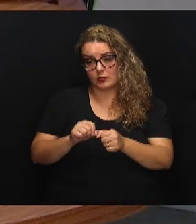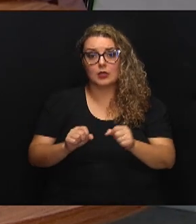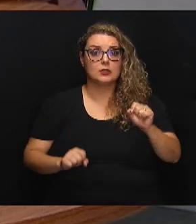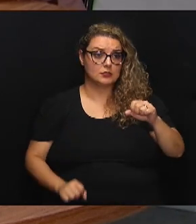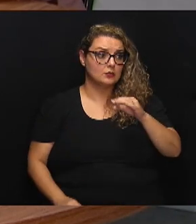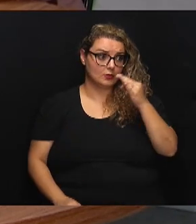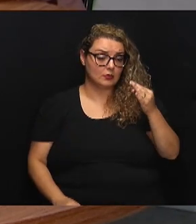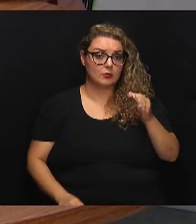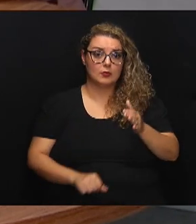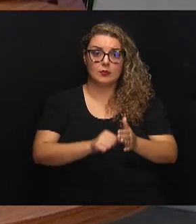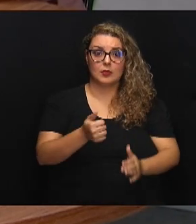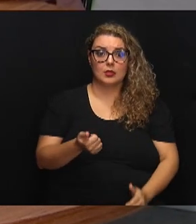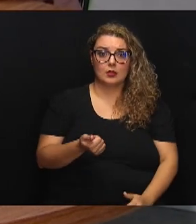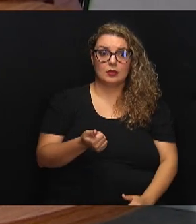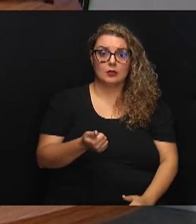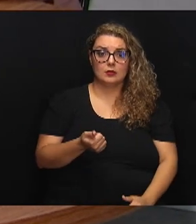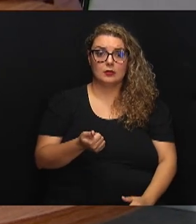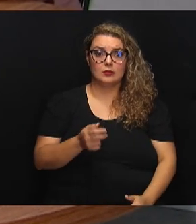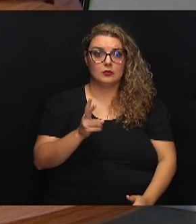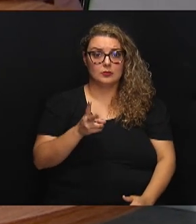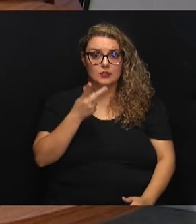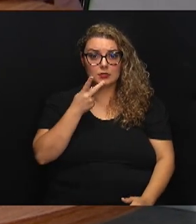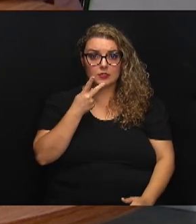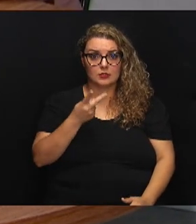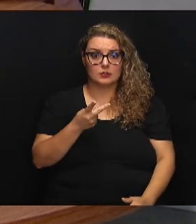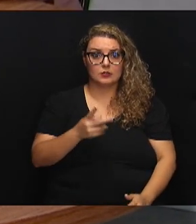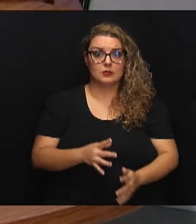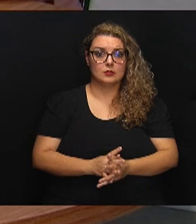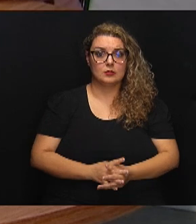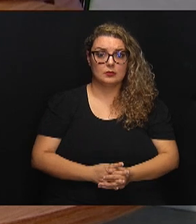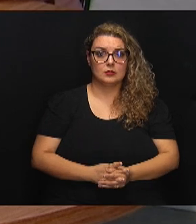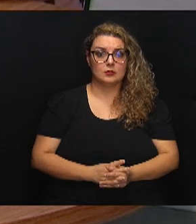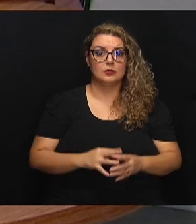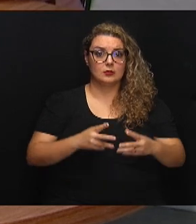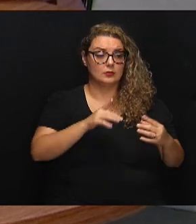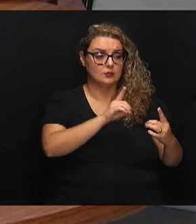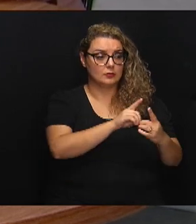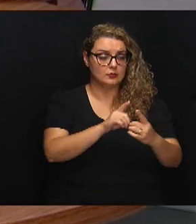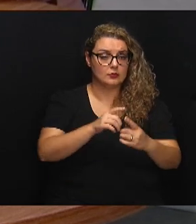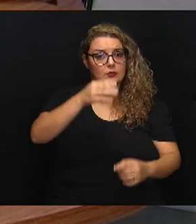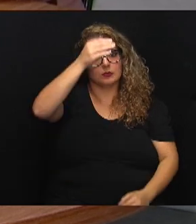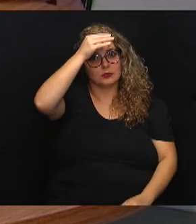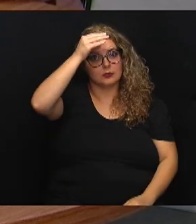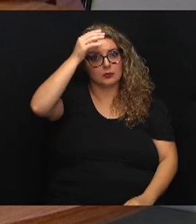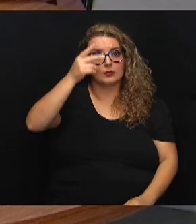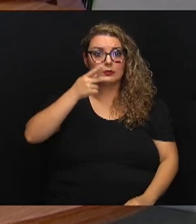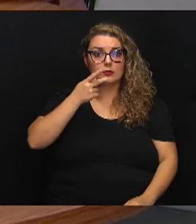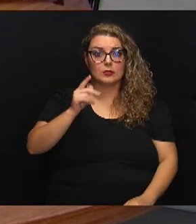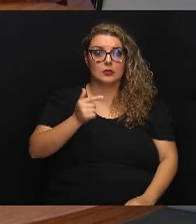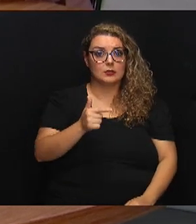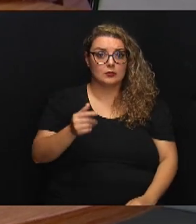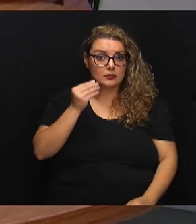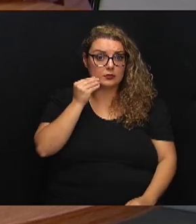assim, não tem. Eu sempre falo para todo cliente que nos procura e está nessa situação, eu falo assim: não tente resolver de uma hora para